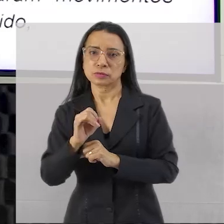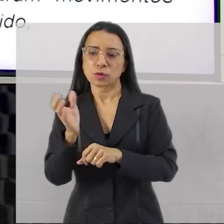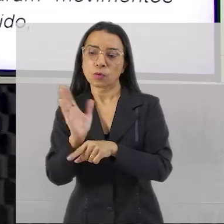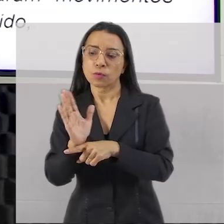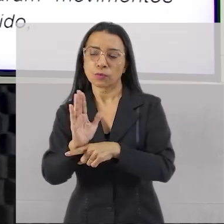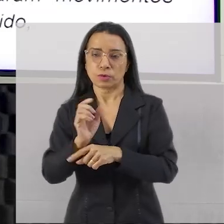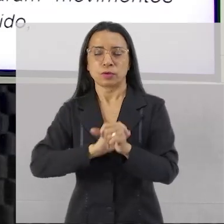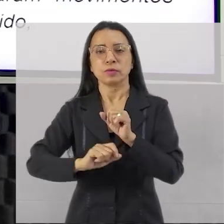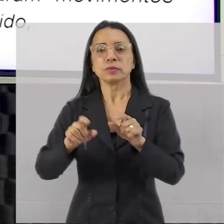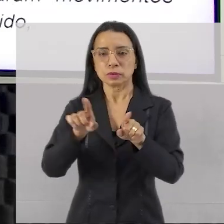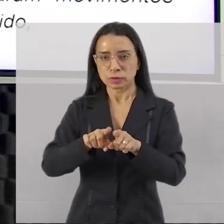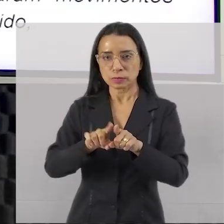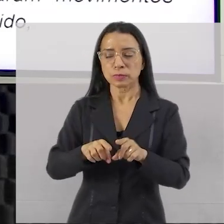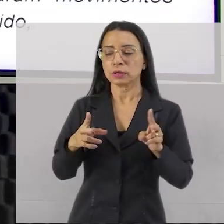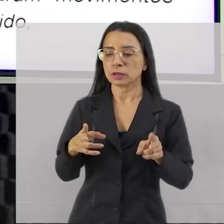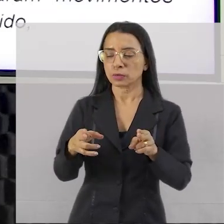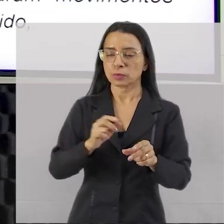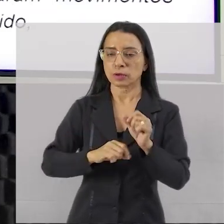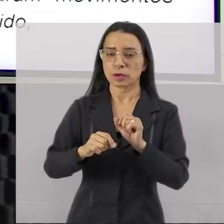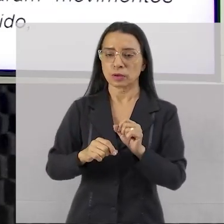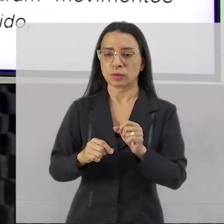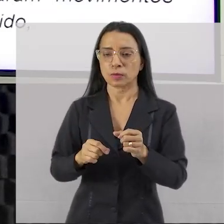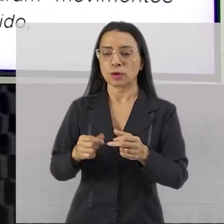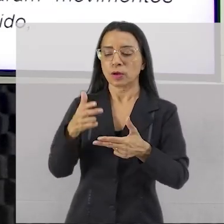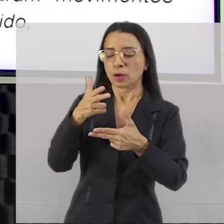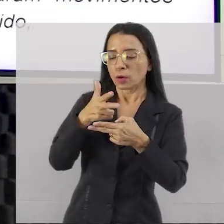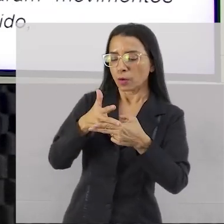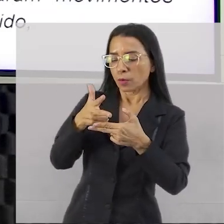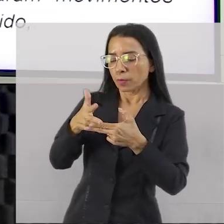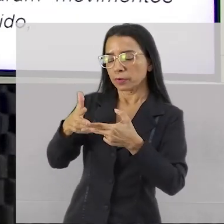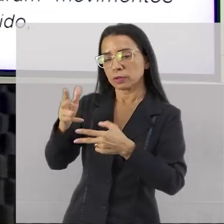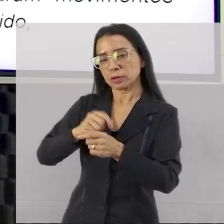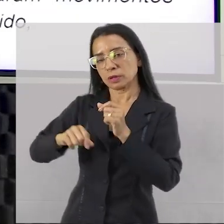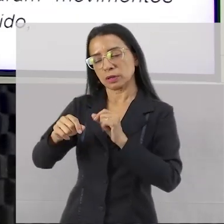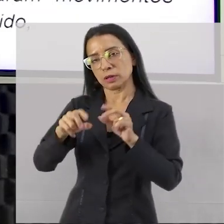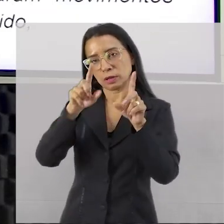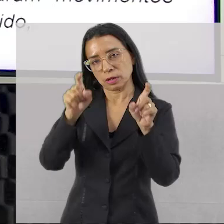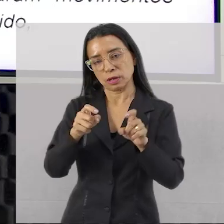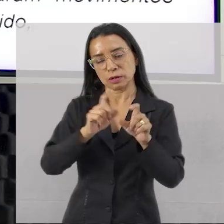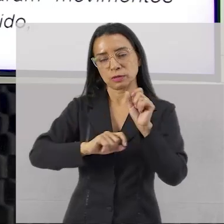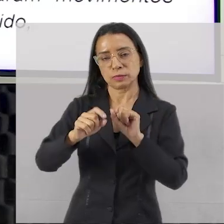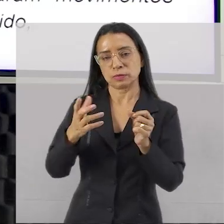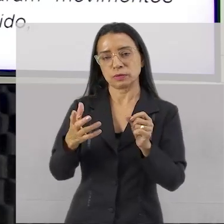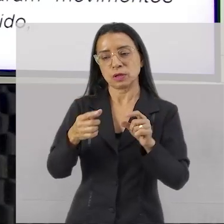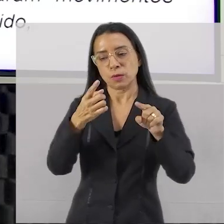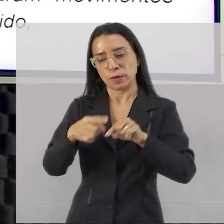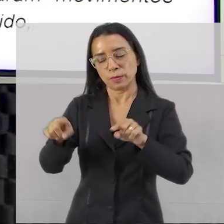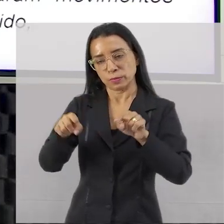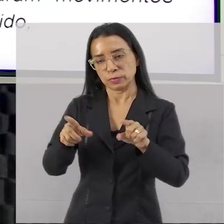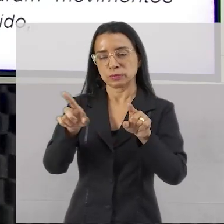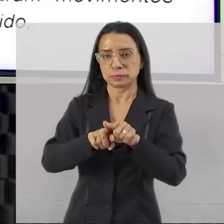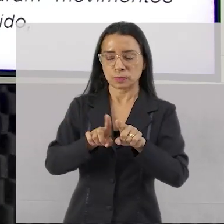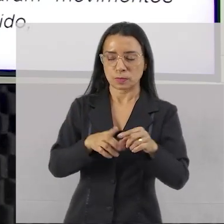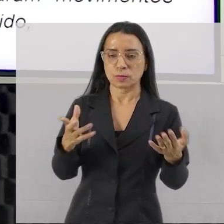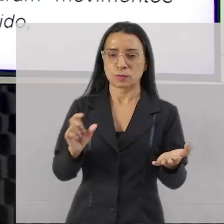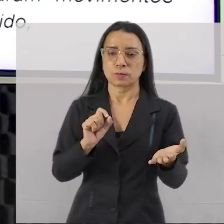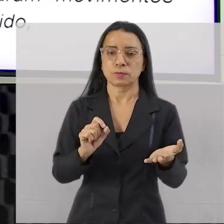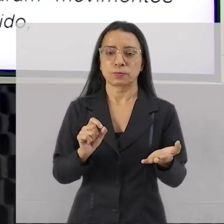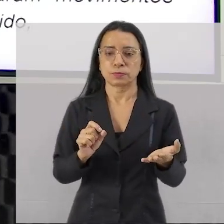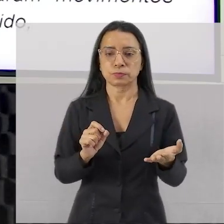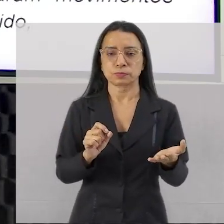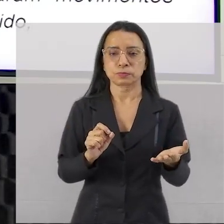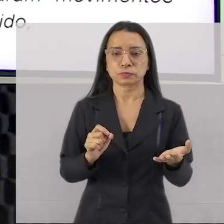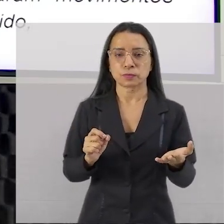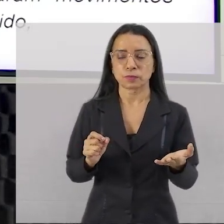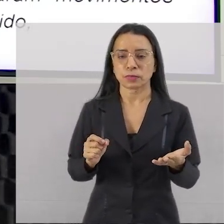mesma coisa, letras maiúsculas, aspas. Se for uma série, letras maiúsculas, aspas. Se for o título de uma música, idem, tá? Da mesma